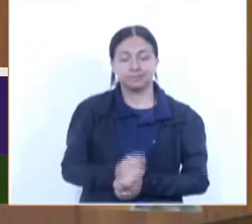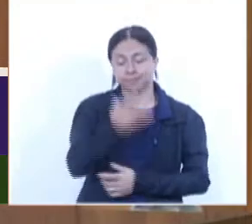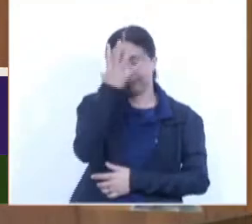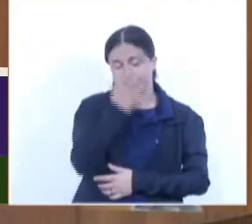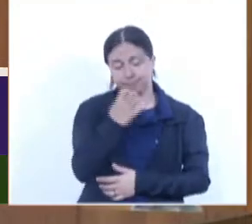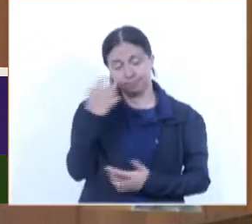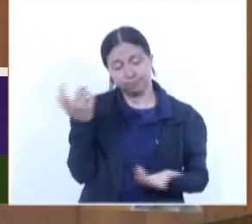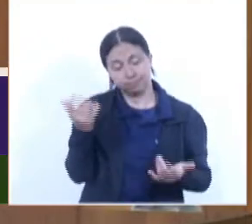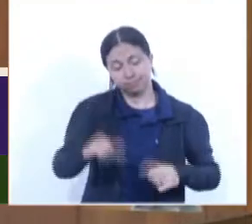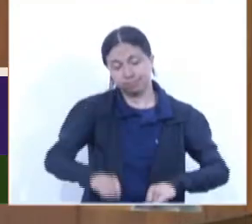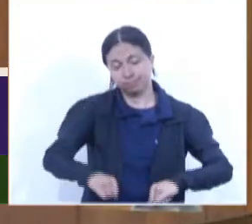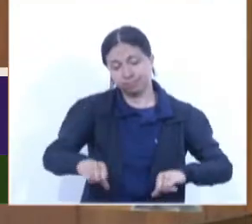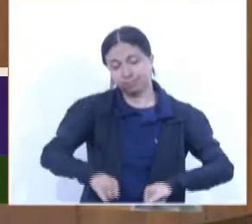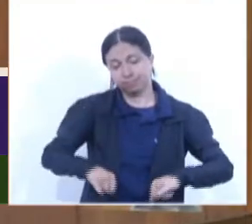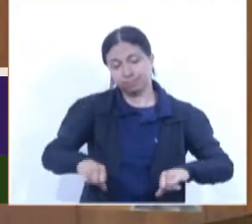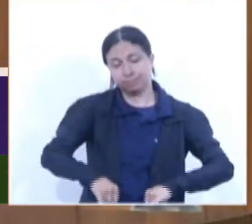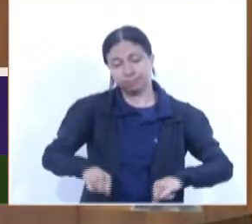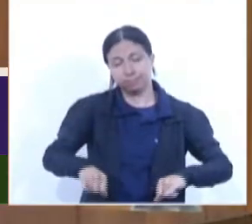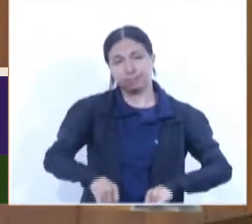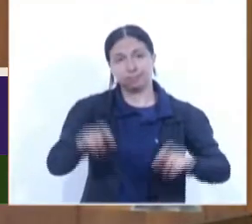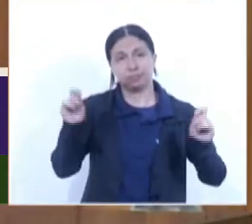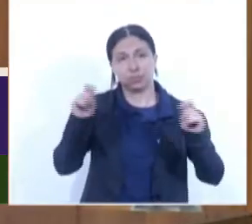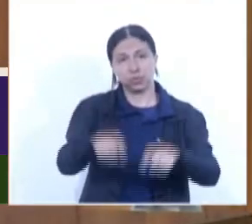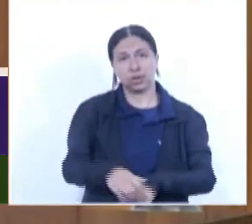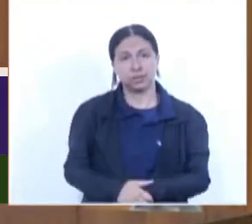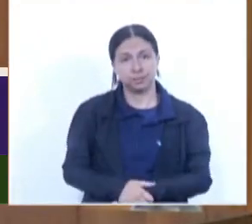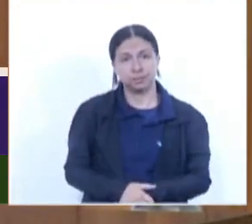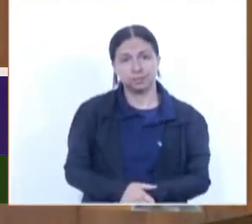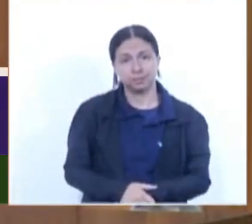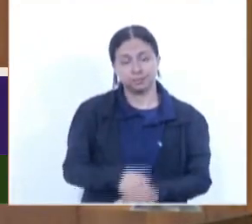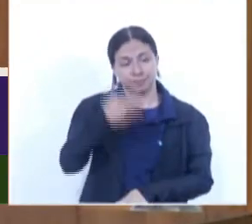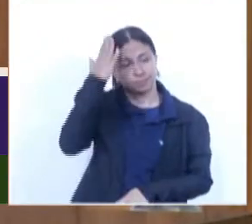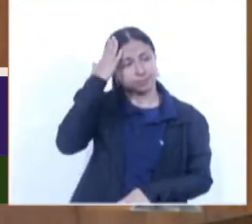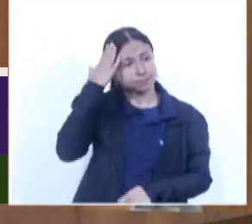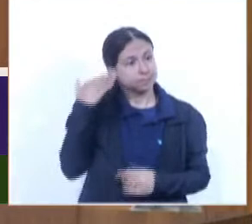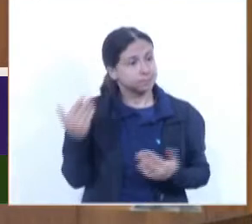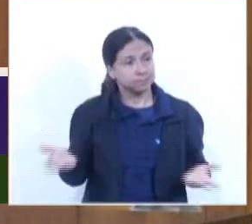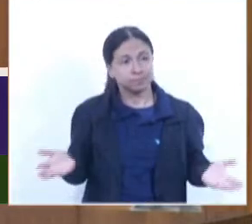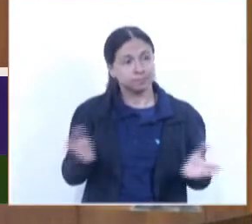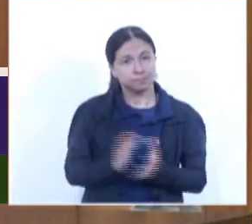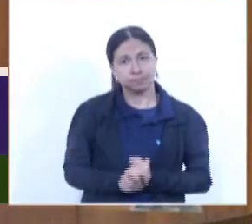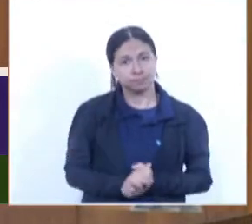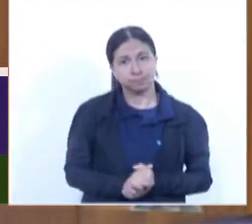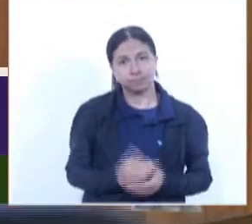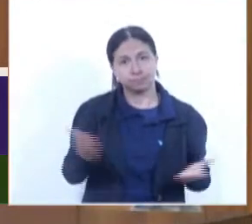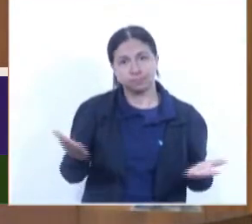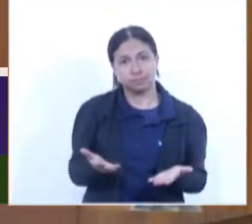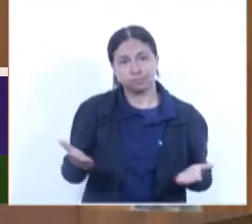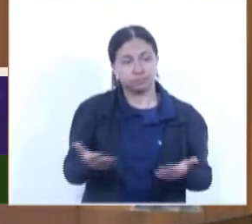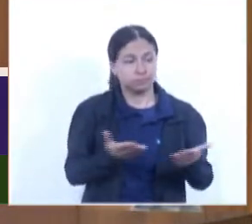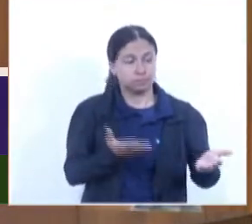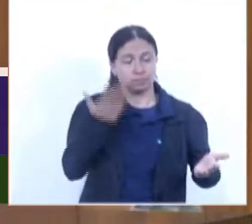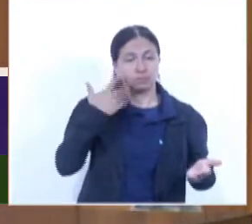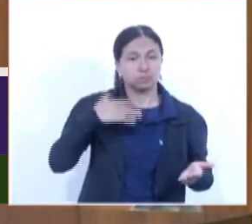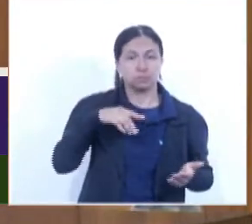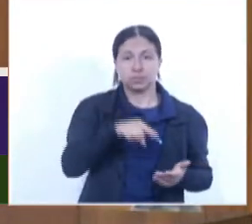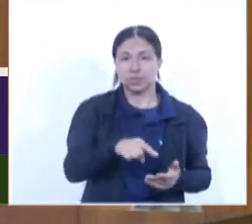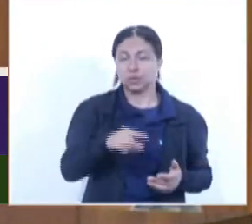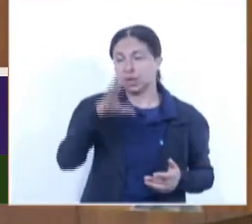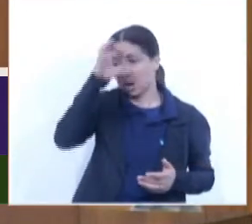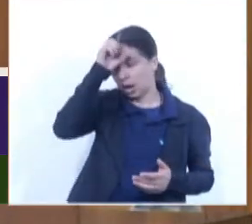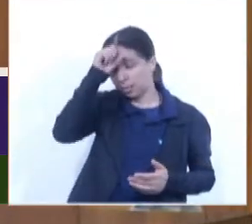um sofrimento que não tem onde colocar seus filhos e a gente sabe que hoje eh essas crianças eh aprende né socializar